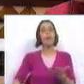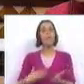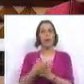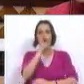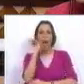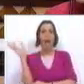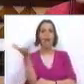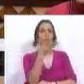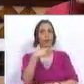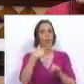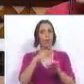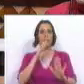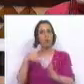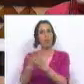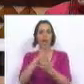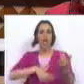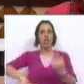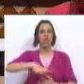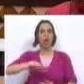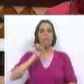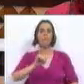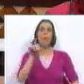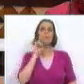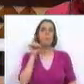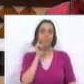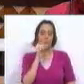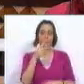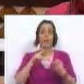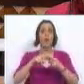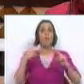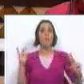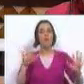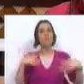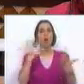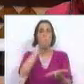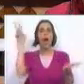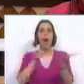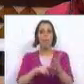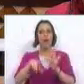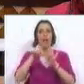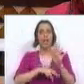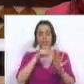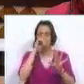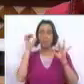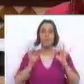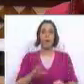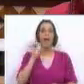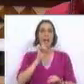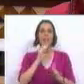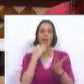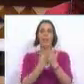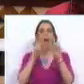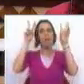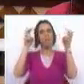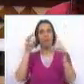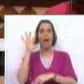arvoredo beneficie de uma zona de proteção, que os municípios possam aprovar regimes próprios de classificação